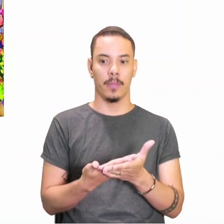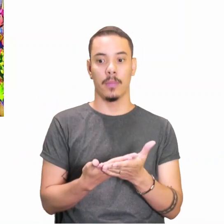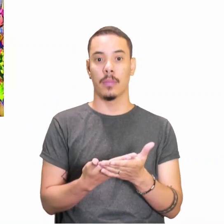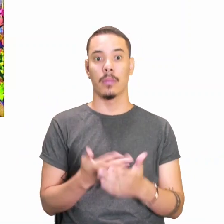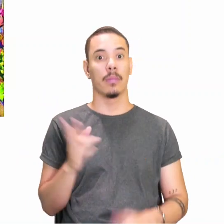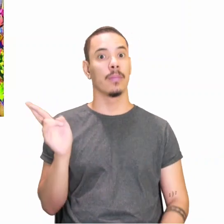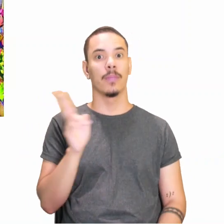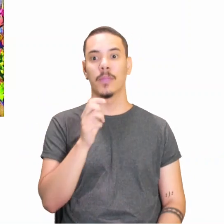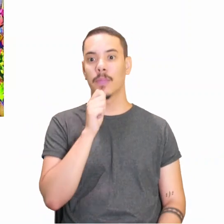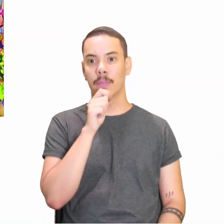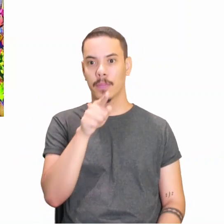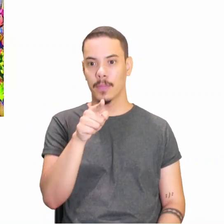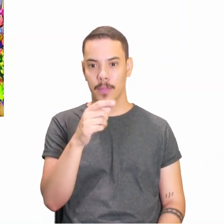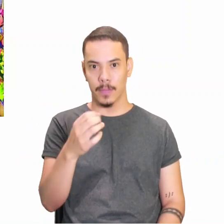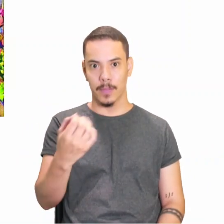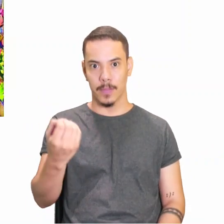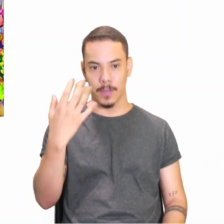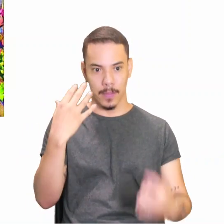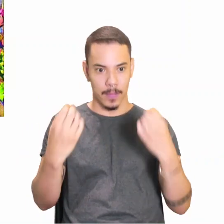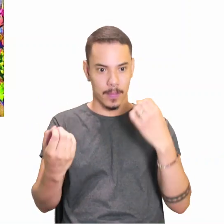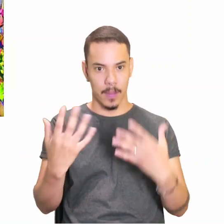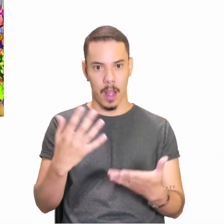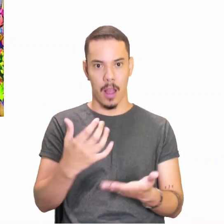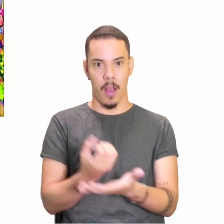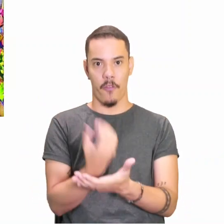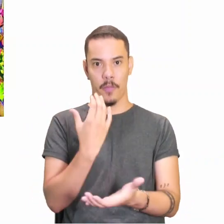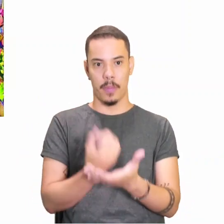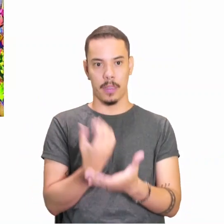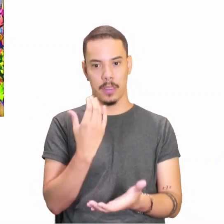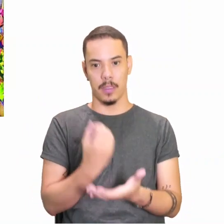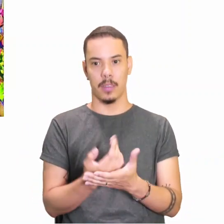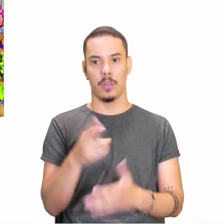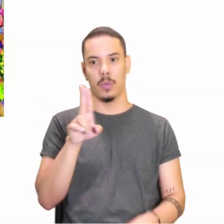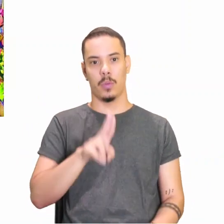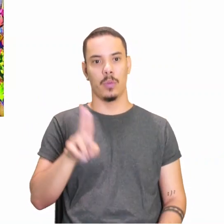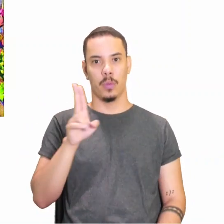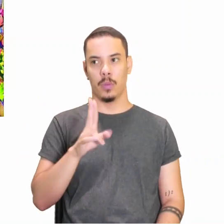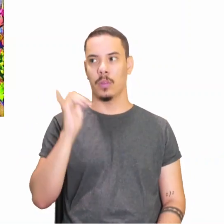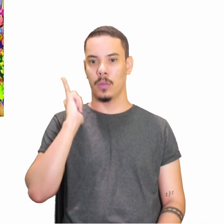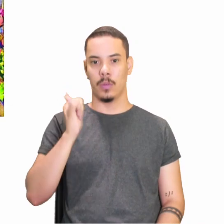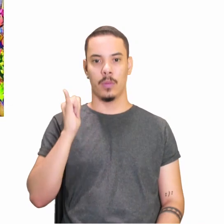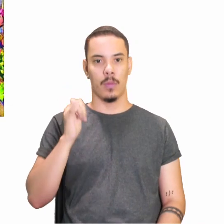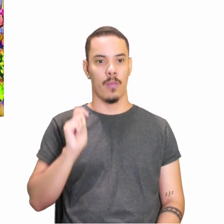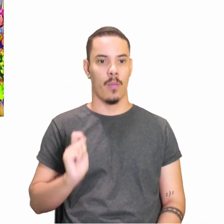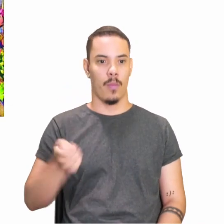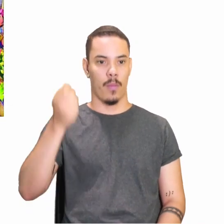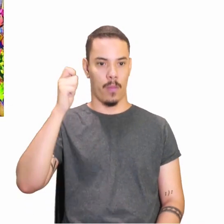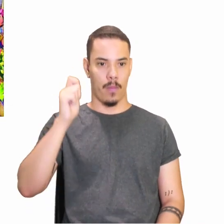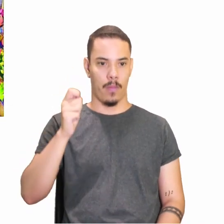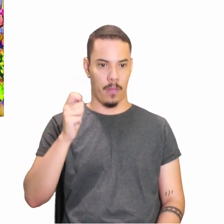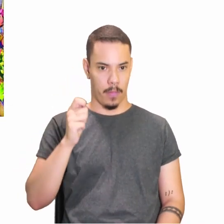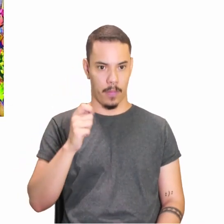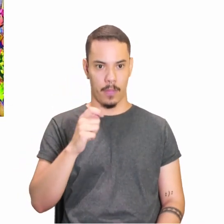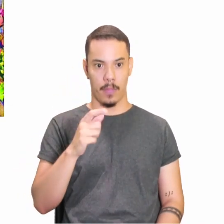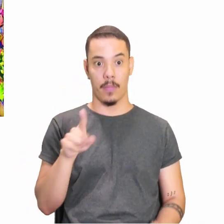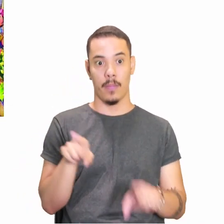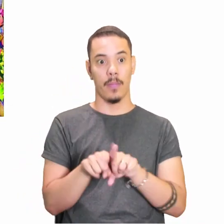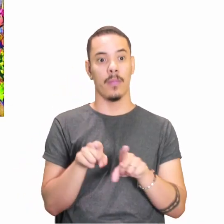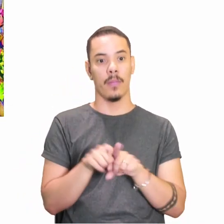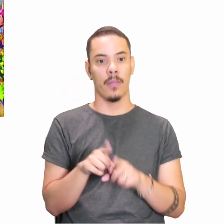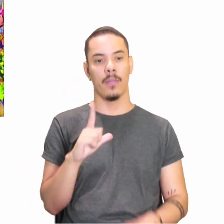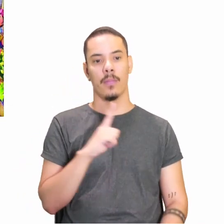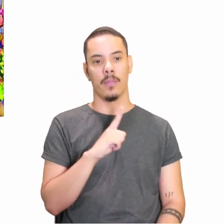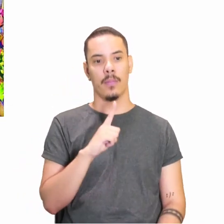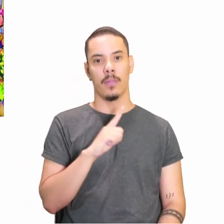Quem aí não foi alfabetizado com os contos de fada, né? Sim? Olha, e temos também, além dos contos de fada,